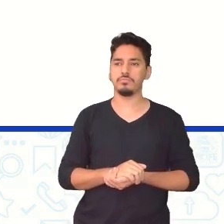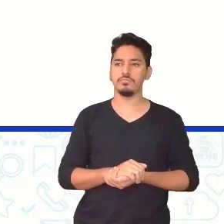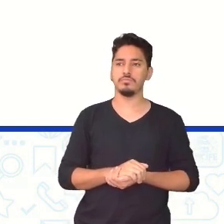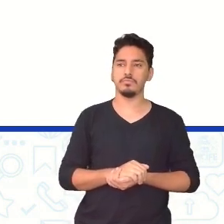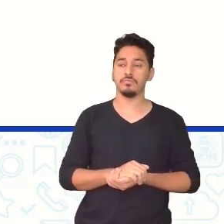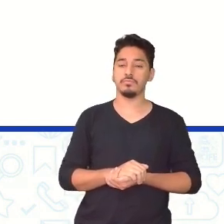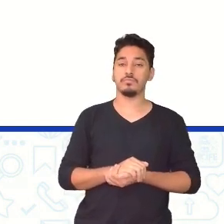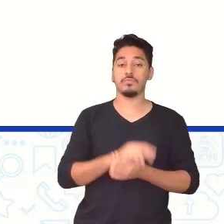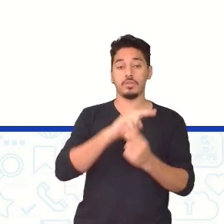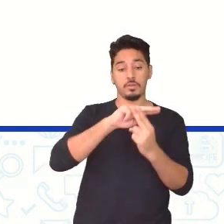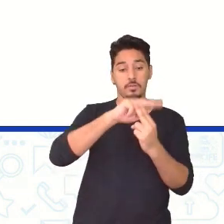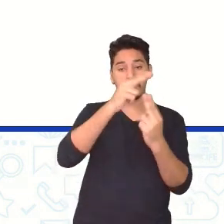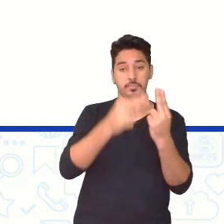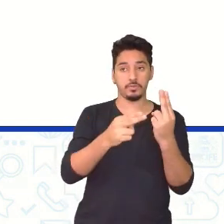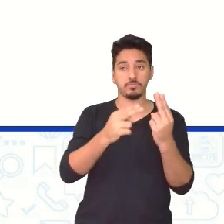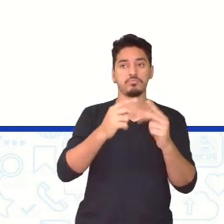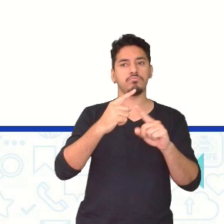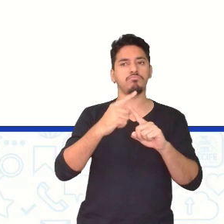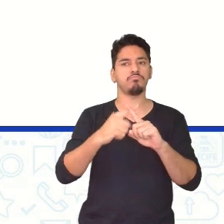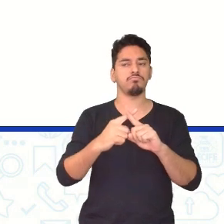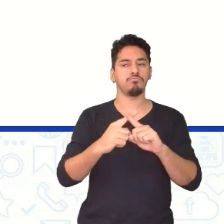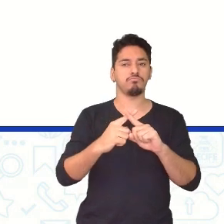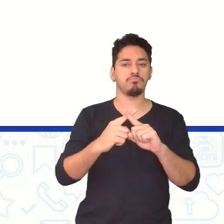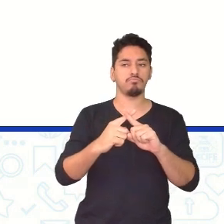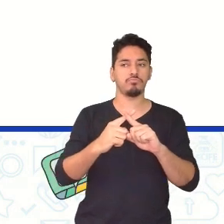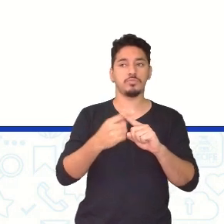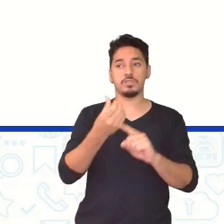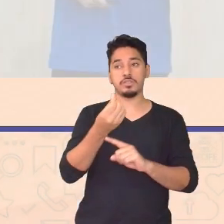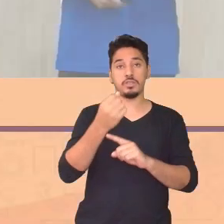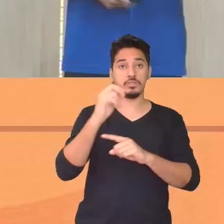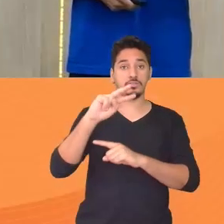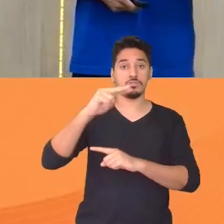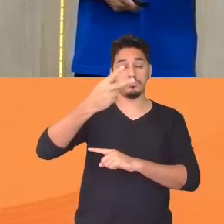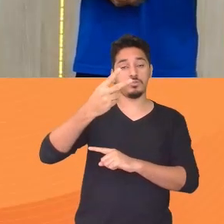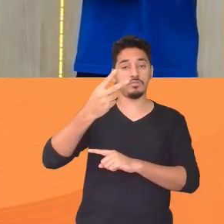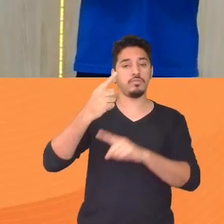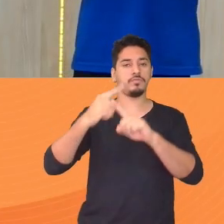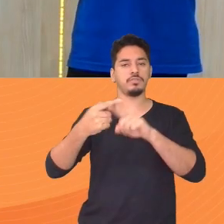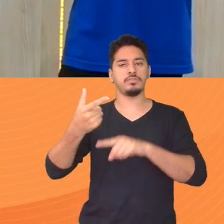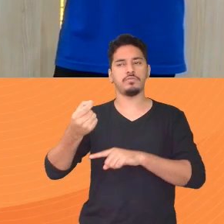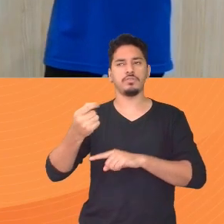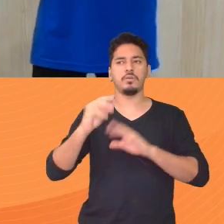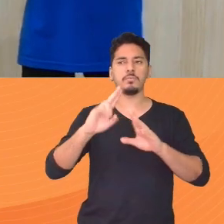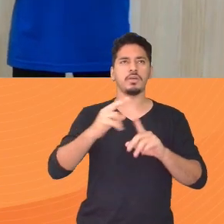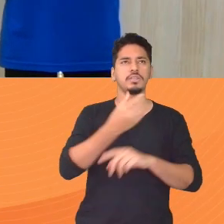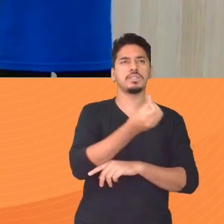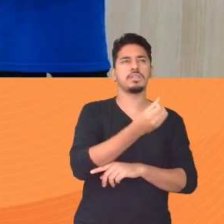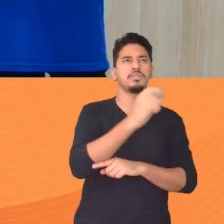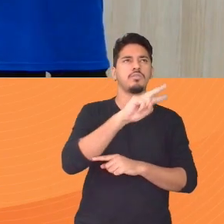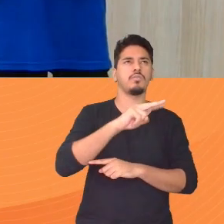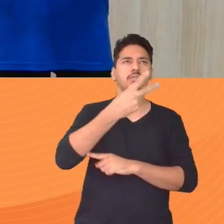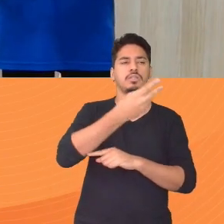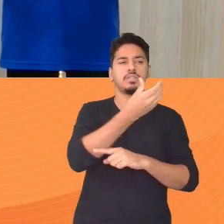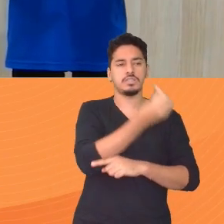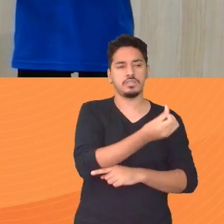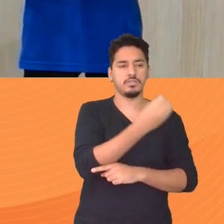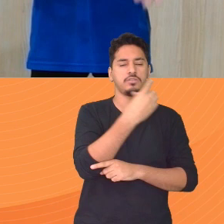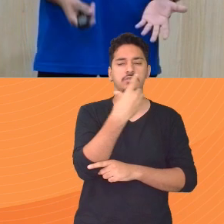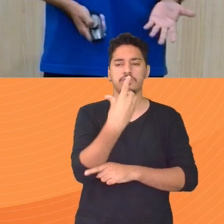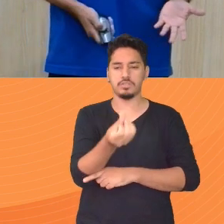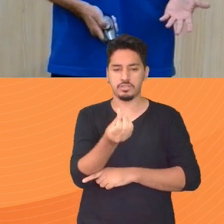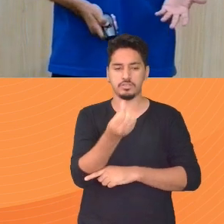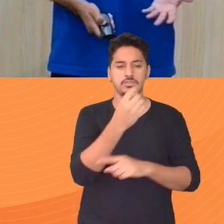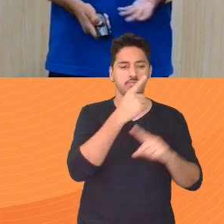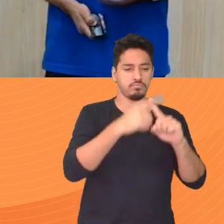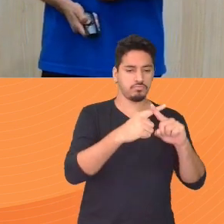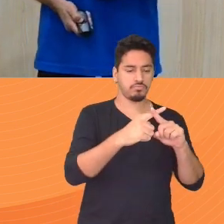π 3,14, o raio é 6, vezes a altura, que é 20. Só que 6 ao quadrado é 6 vezes 6, que é